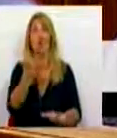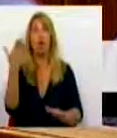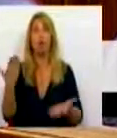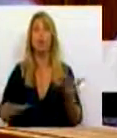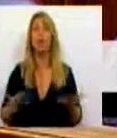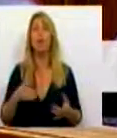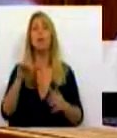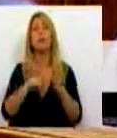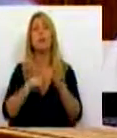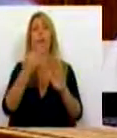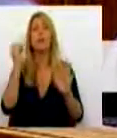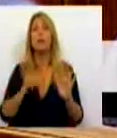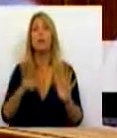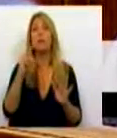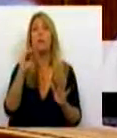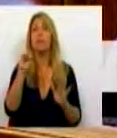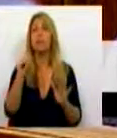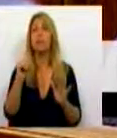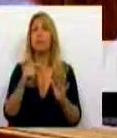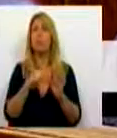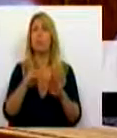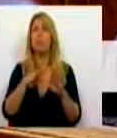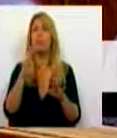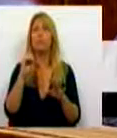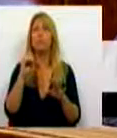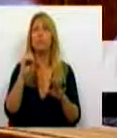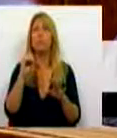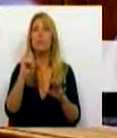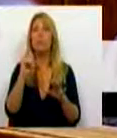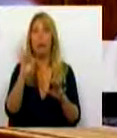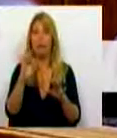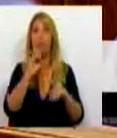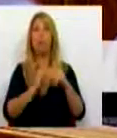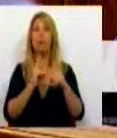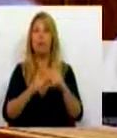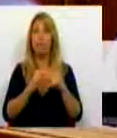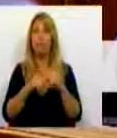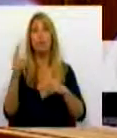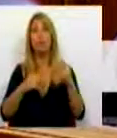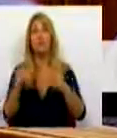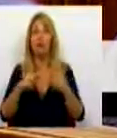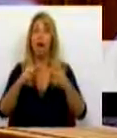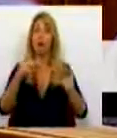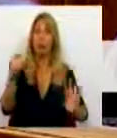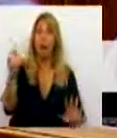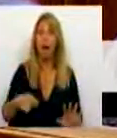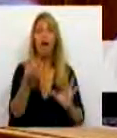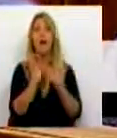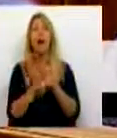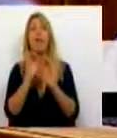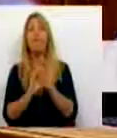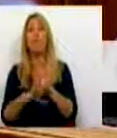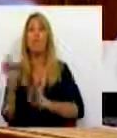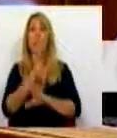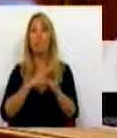a eliminação da retenção pessoal do FEF. Benefícios fiscais com autonomia para as autarquias, os fundos comunitários a